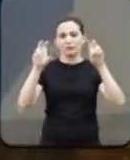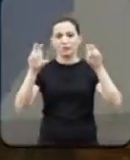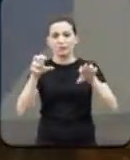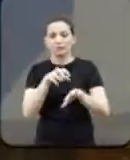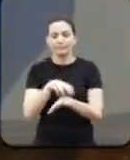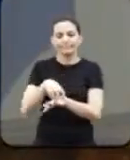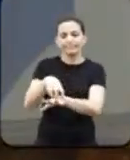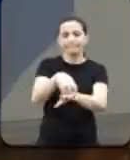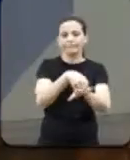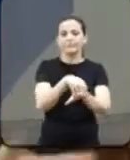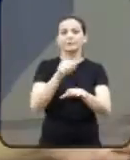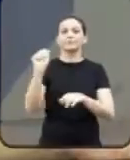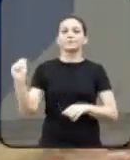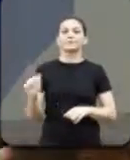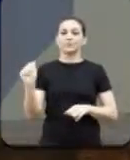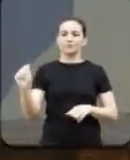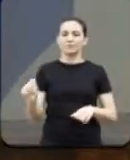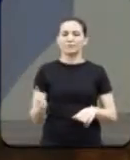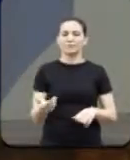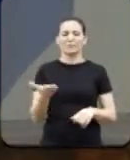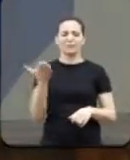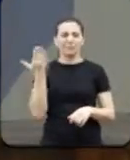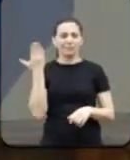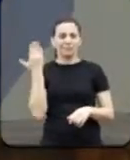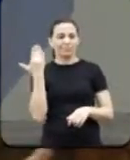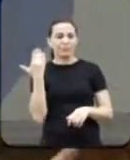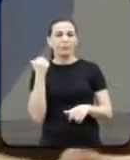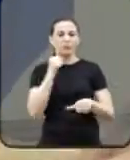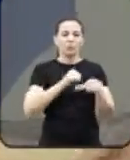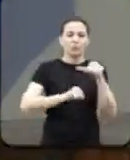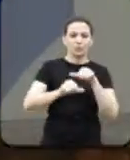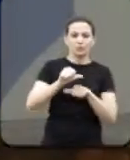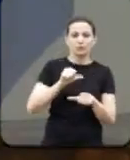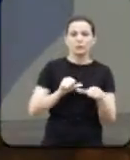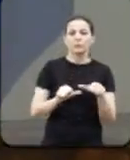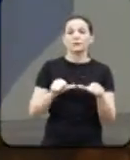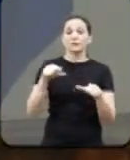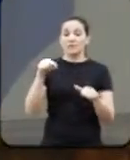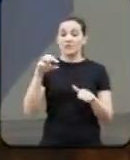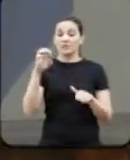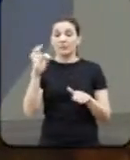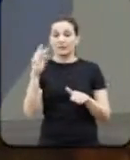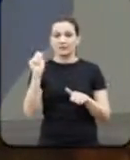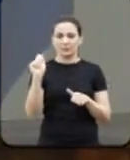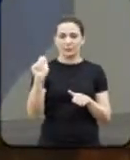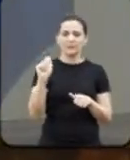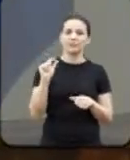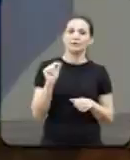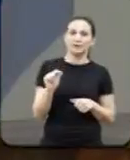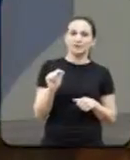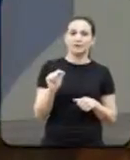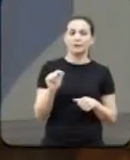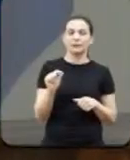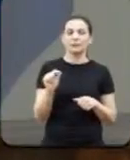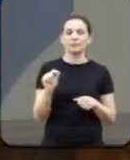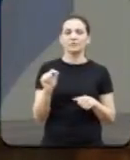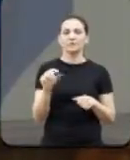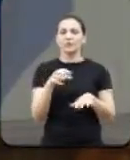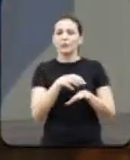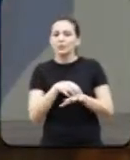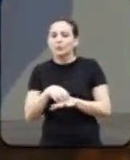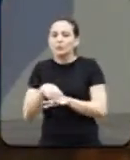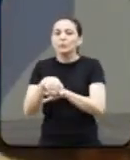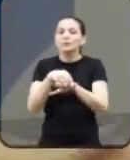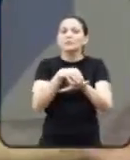agora completamente de assunto e falar do nosso transporte público na cidade. Recentemente, algumas mudanças ocorreram na